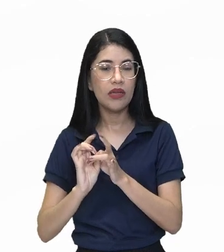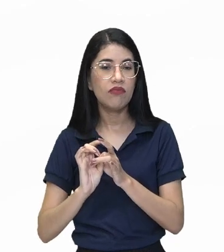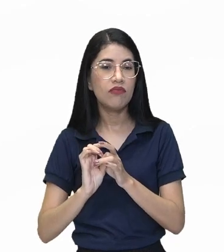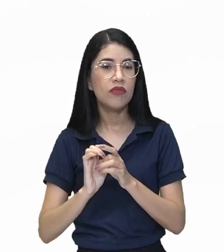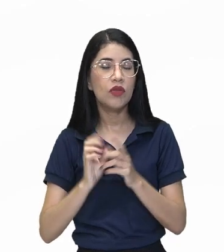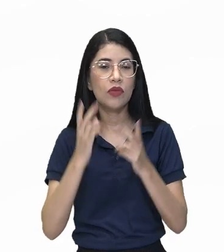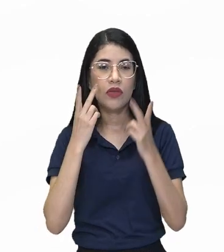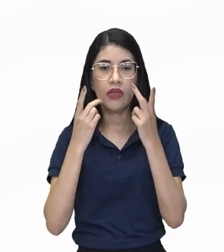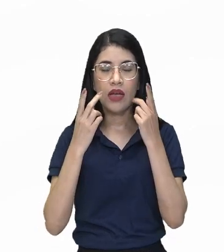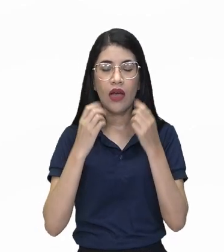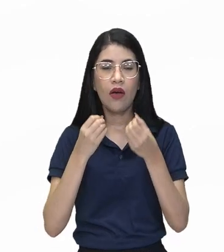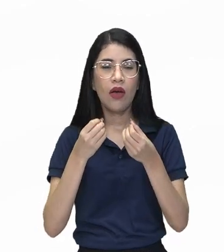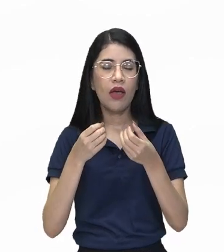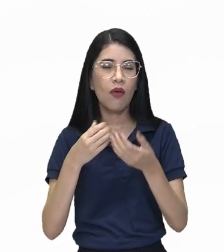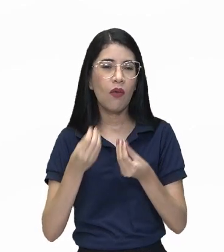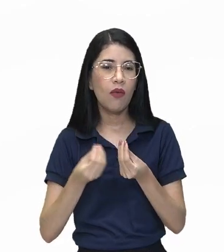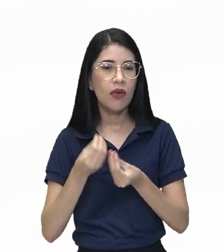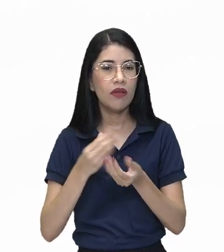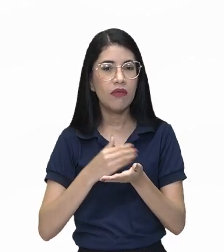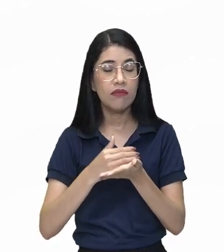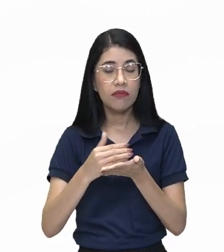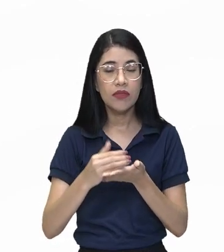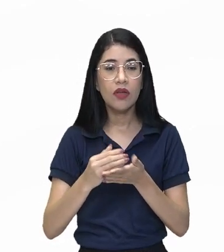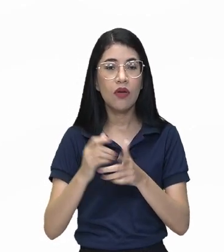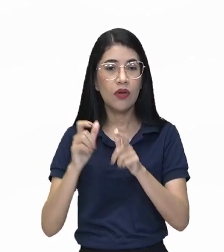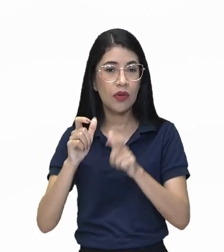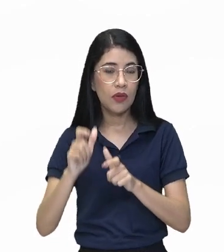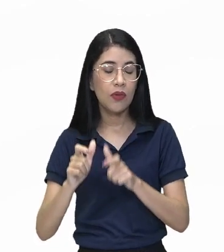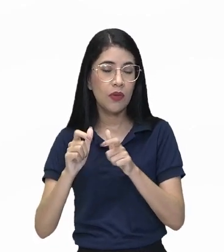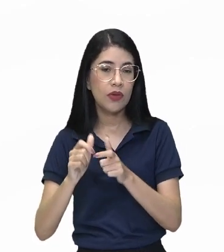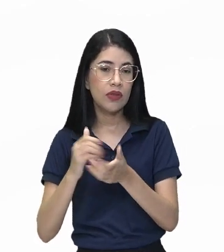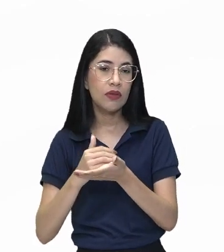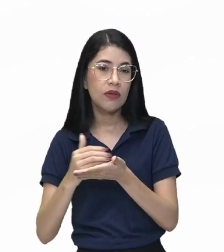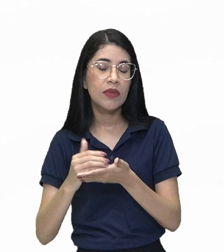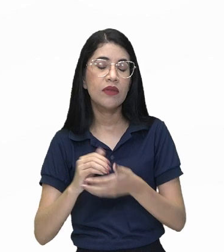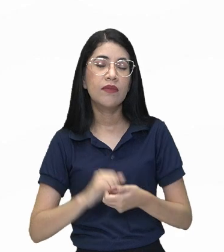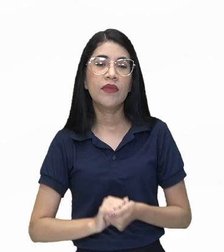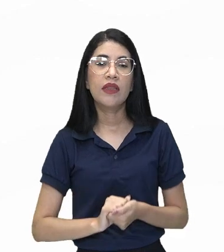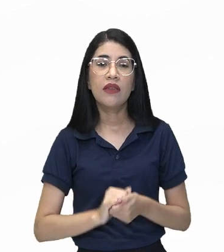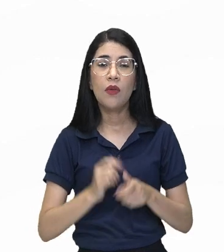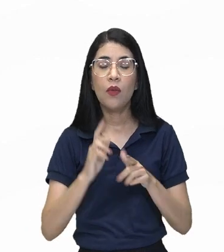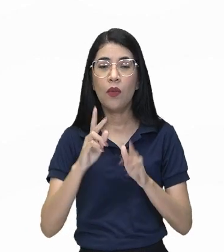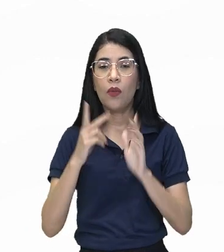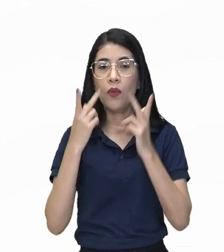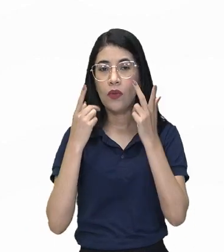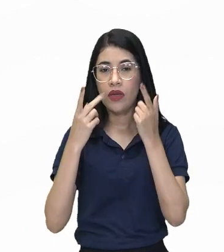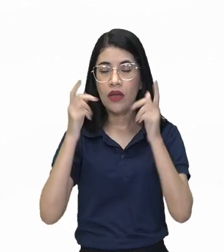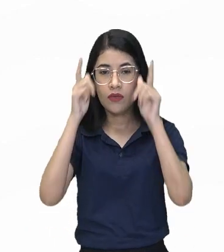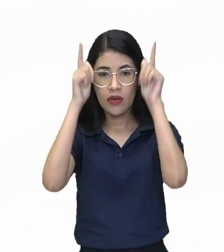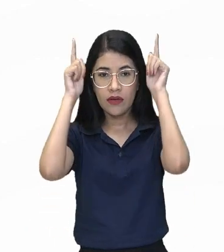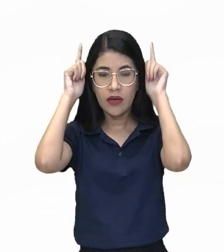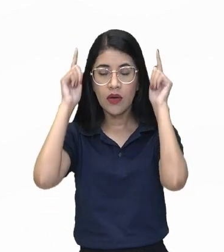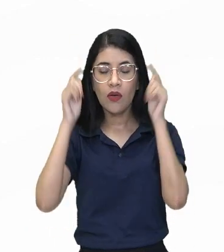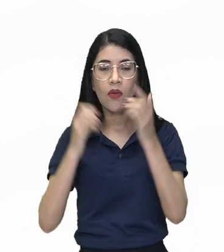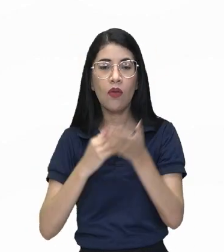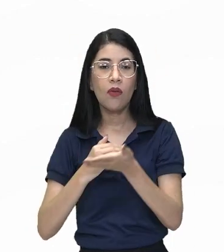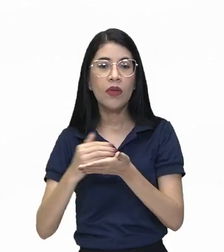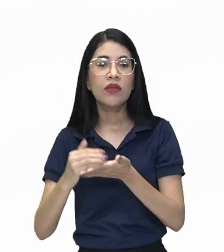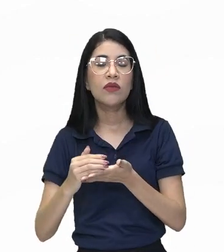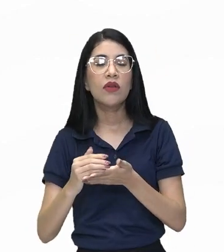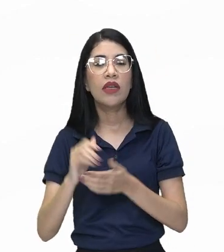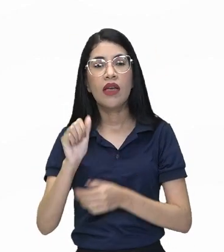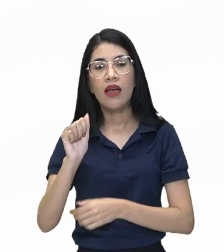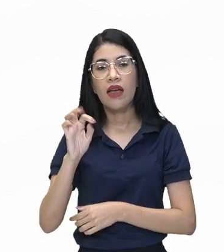e quando ele teve início, nós podemos falar que o teatro grego teve início em Atenas, na